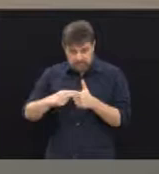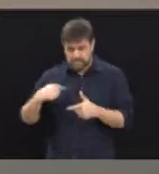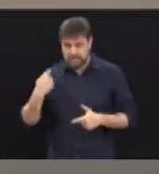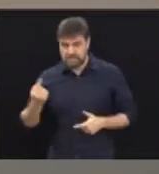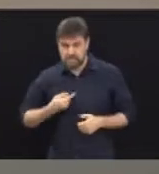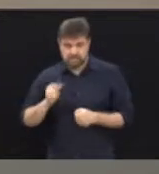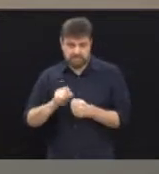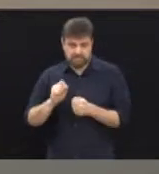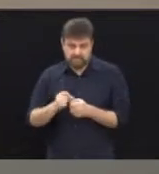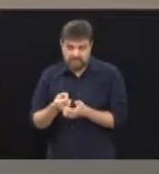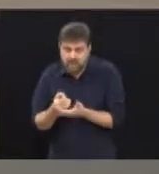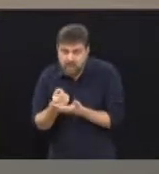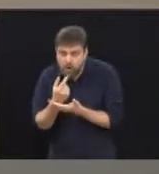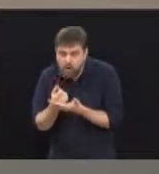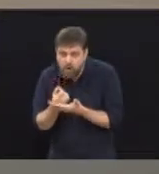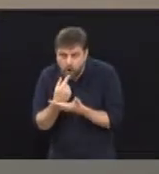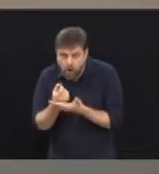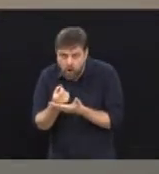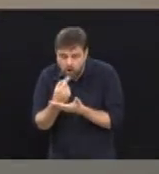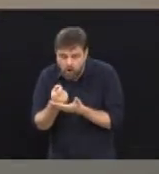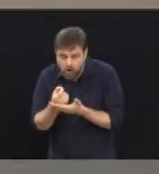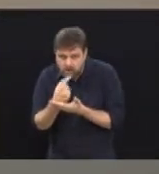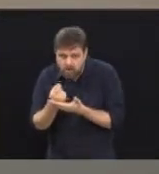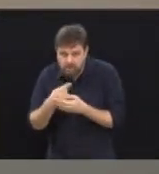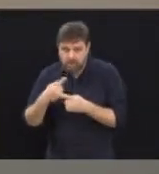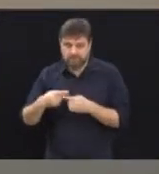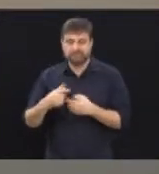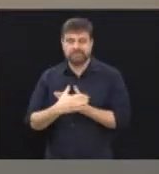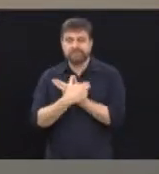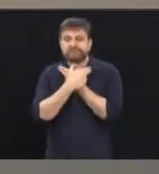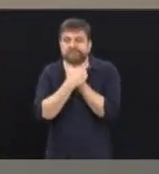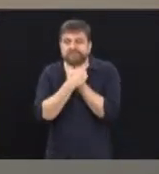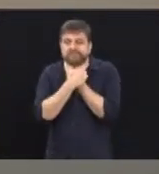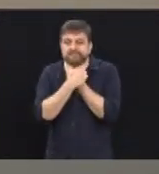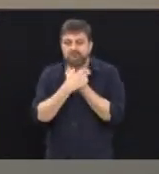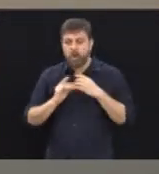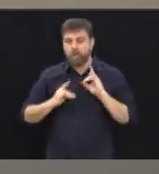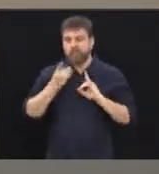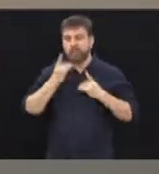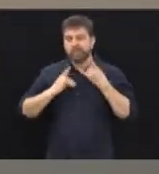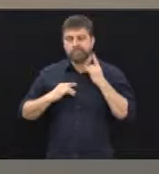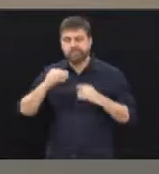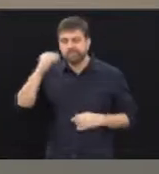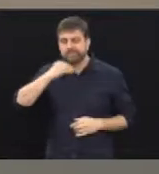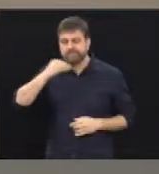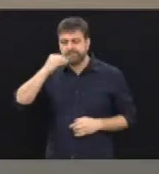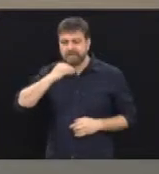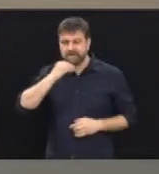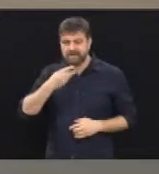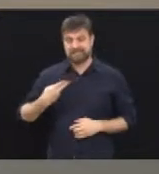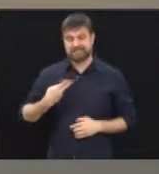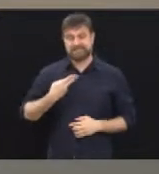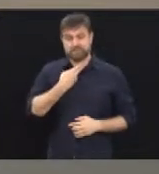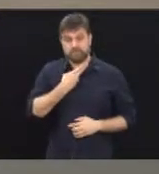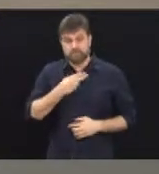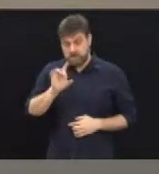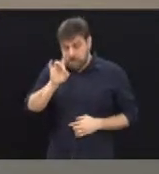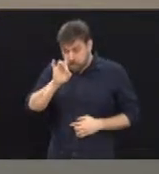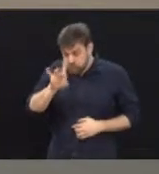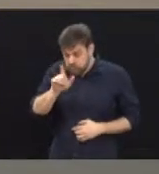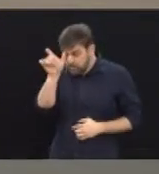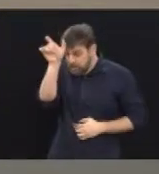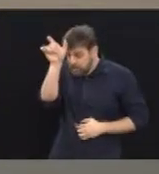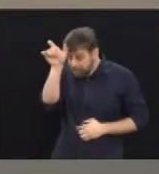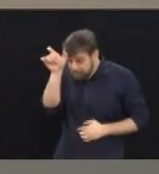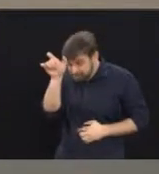só repõe o hormônio que ela está deixando de produzir, né? As cirurgias é deixado para aqueles casos em que você